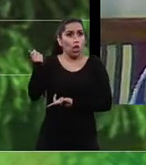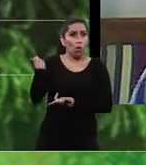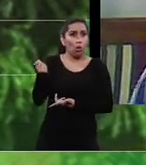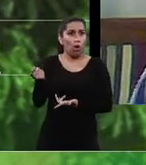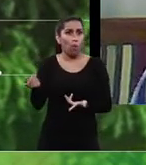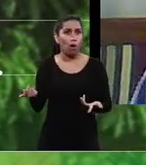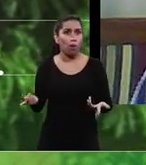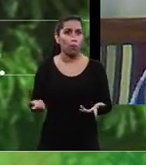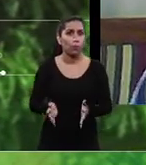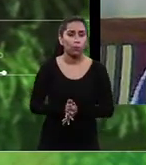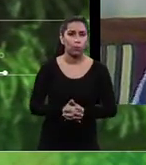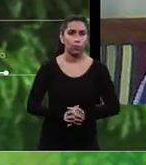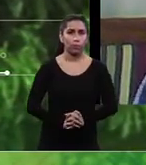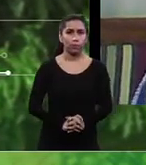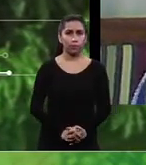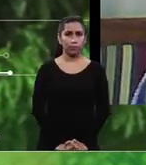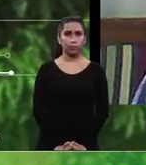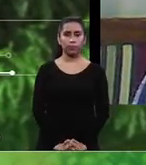individualizar não